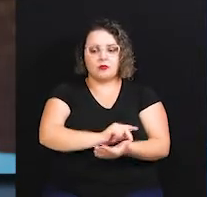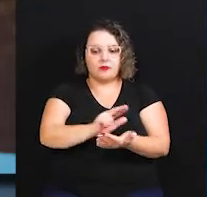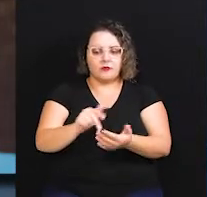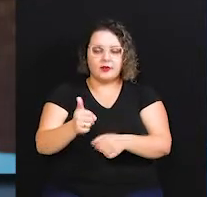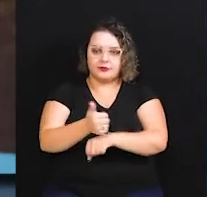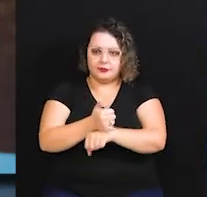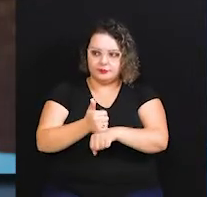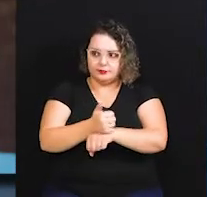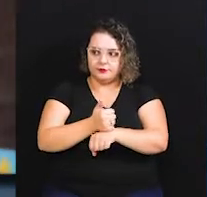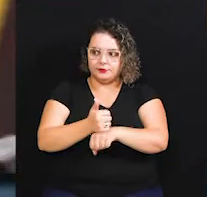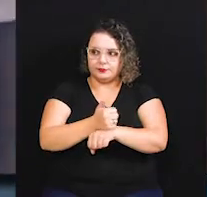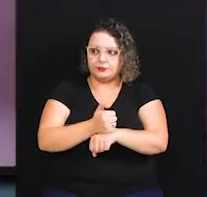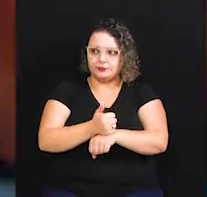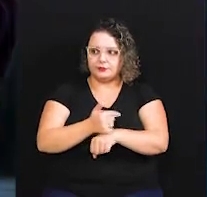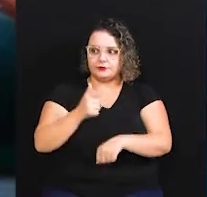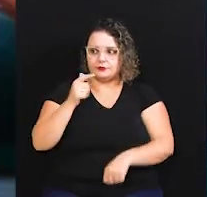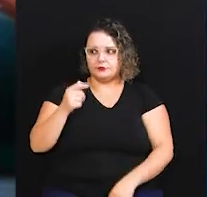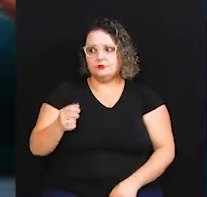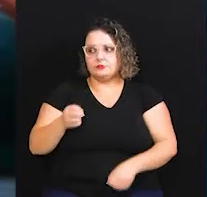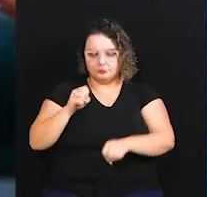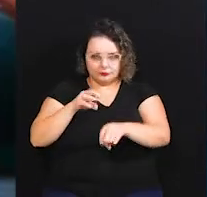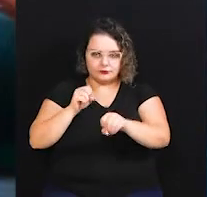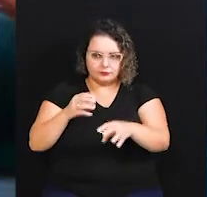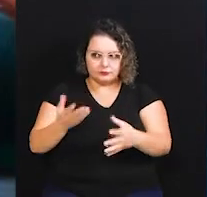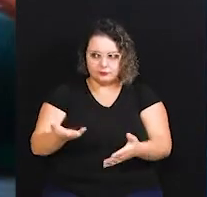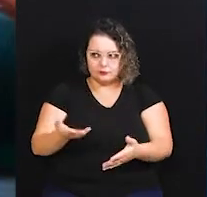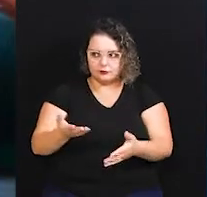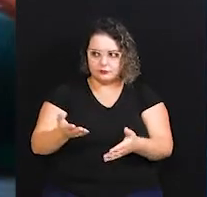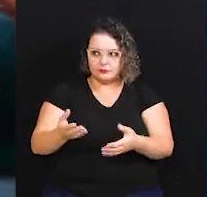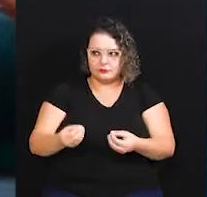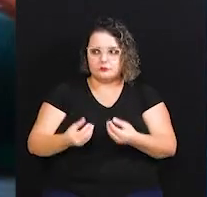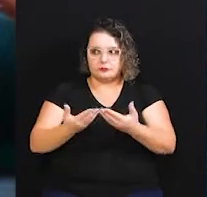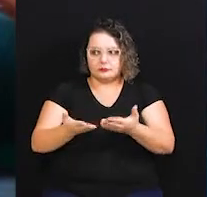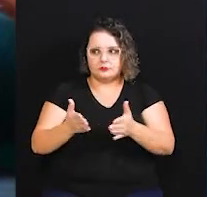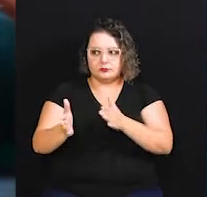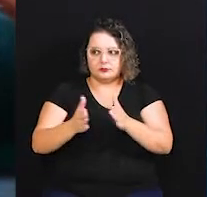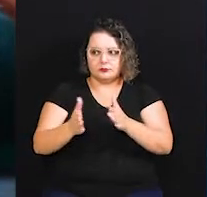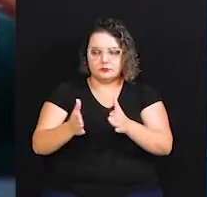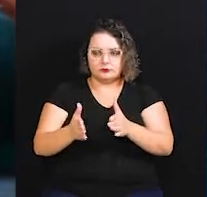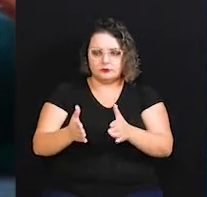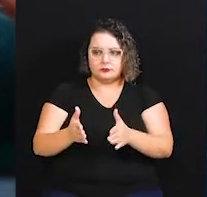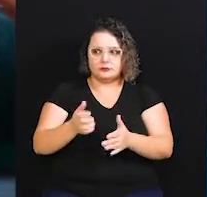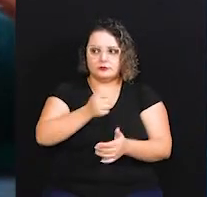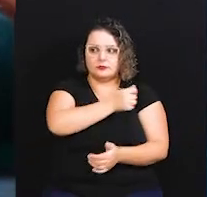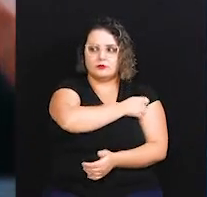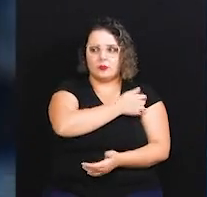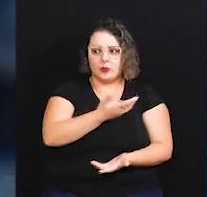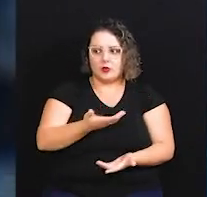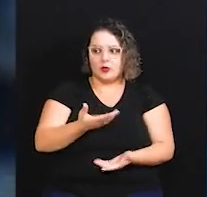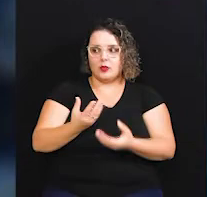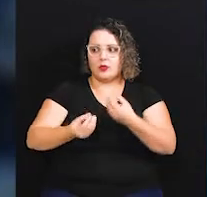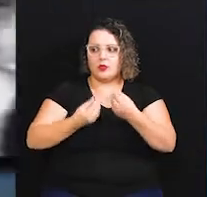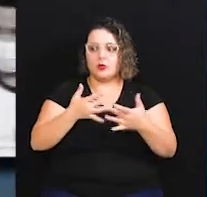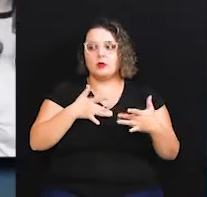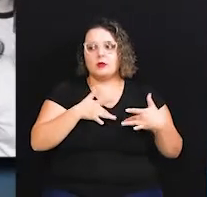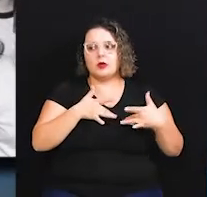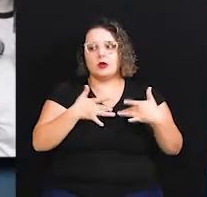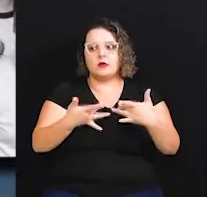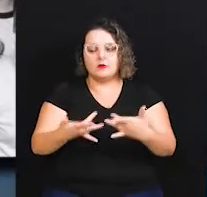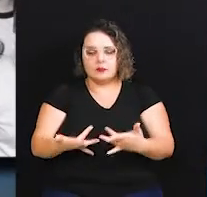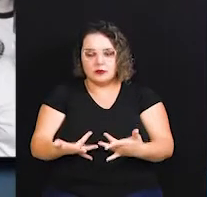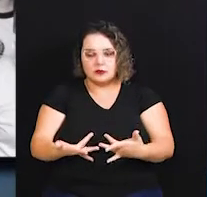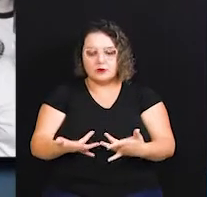com inúmeros profissionais para poder dar as aulas, para poder fornecer esses momentos aqui com os alunos. Como é que funciona essa parte?